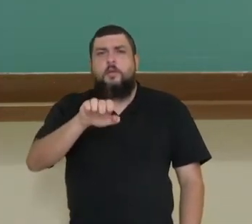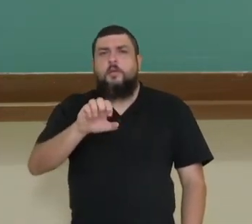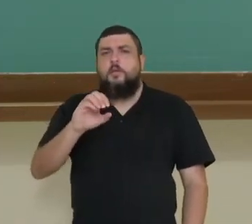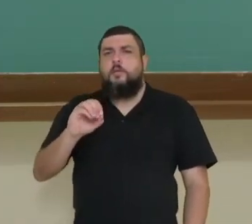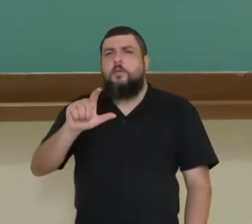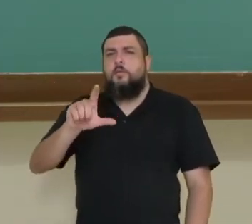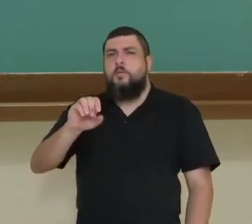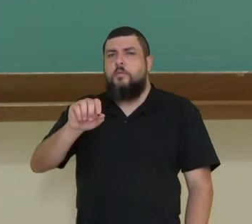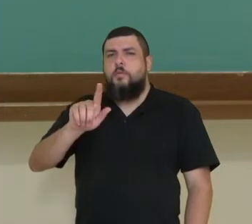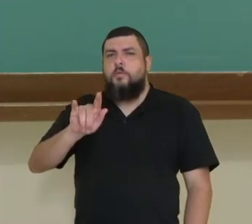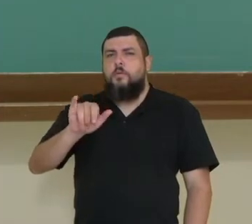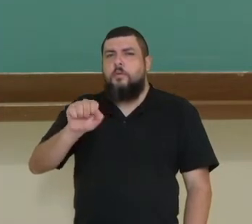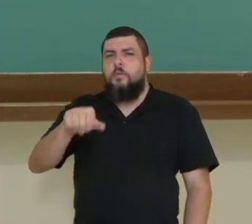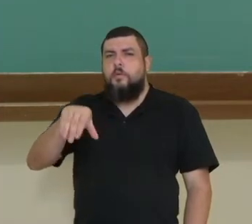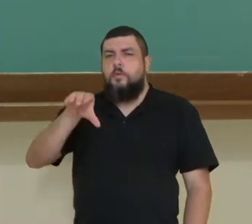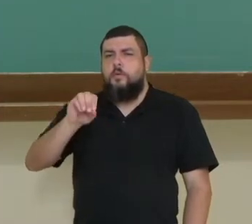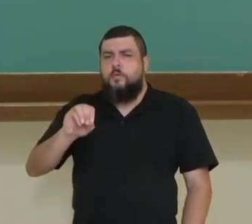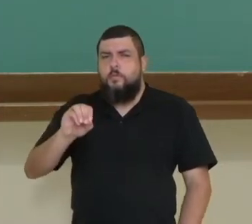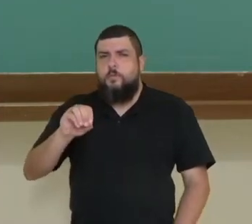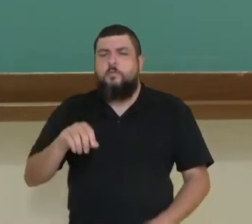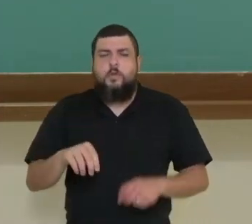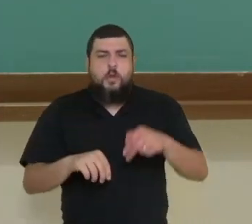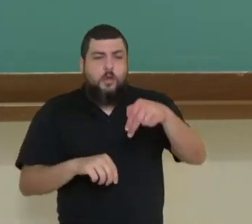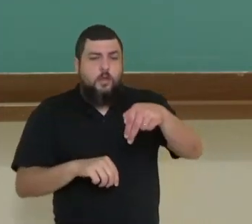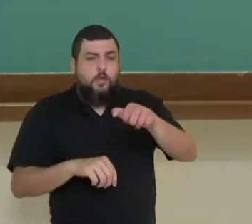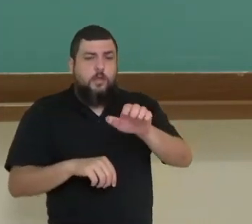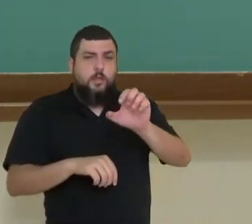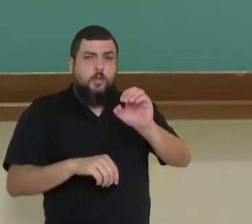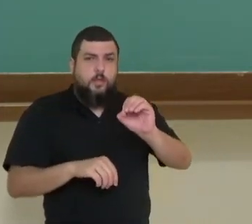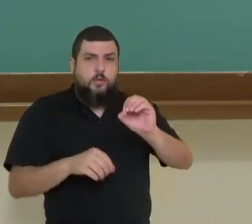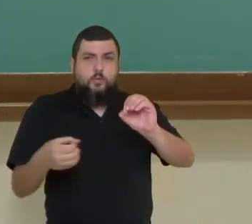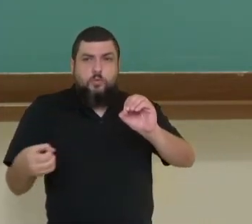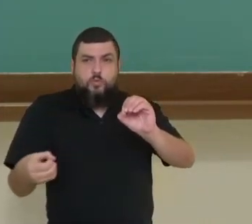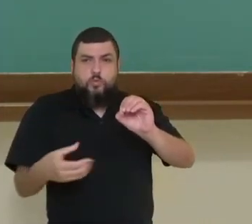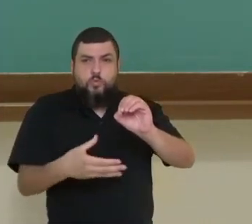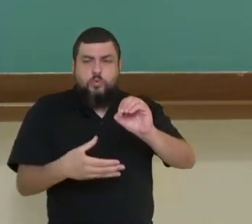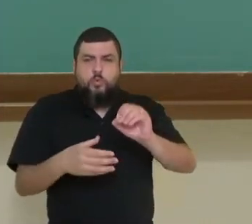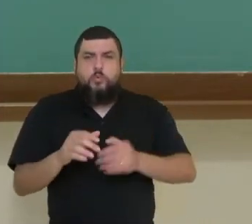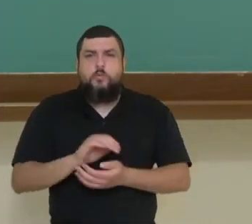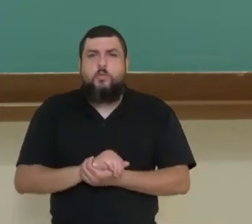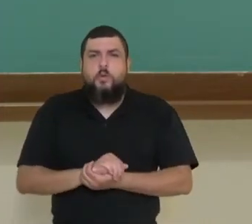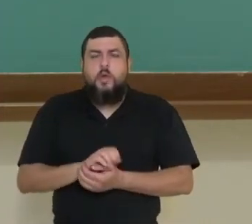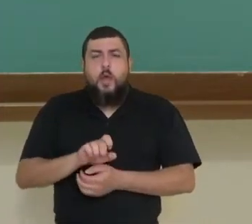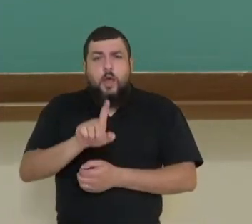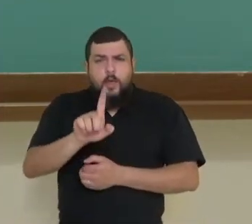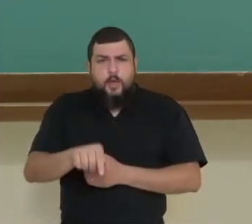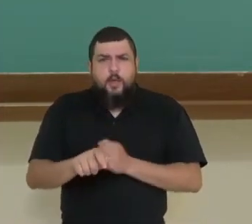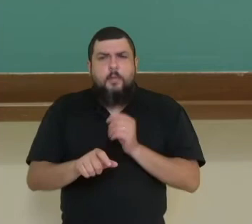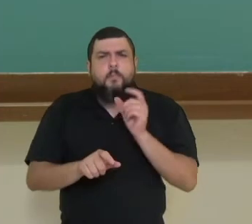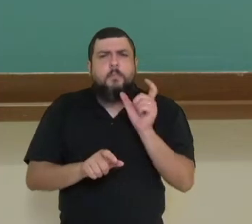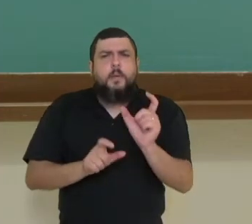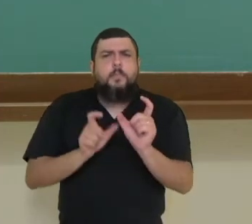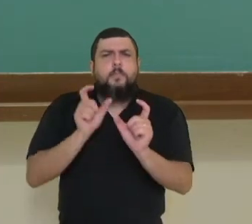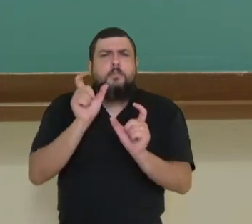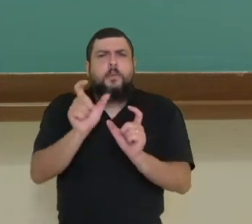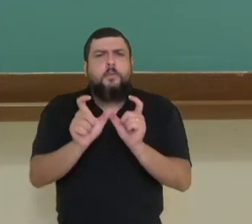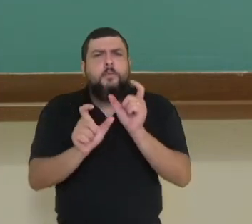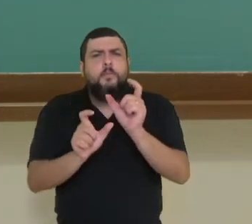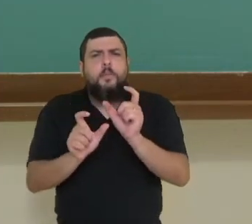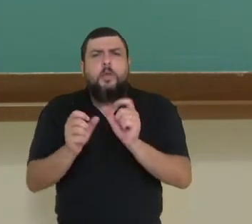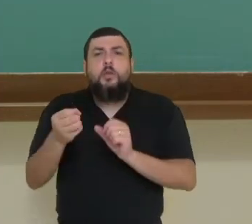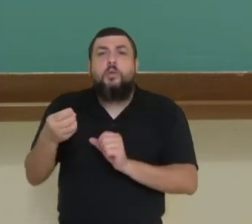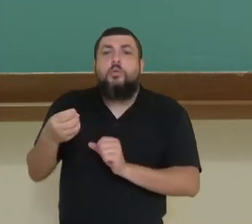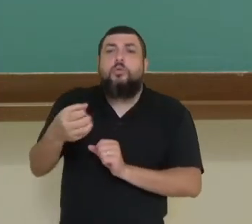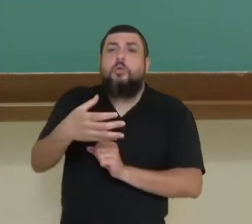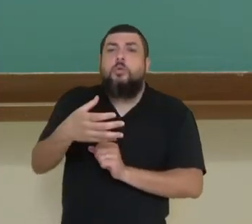ficado. Neologismo, neo novo. Então, as palavras novas, que vão surgindo a partir do que ele